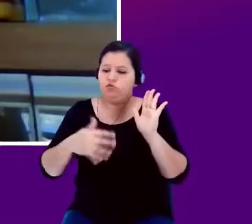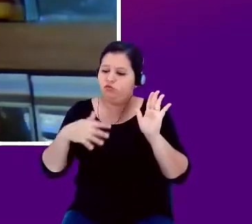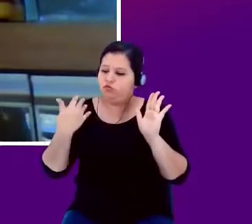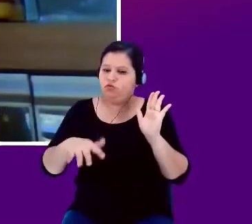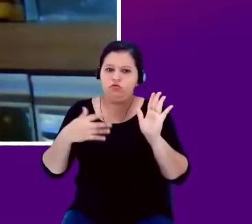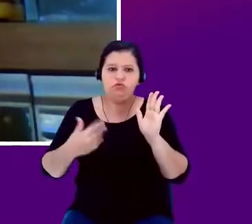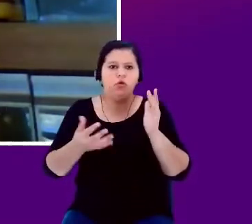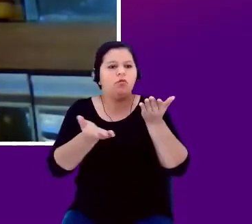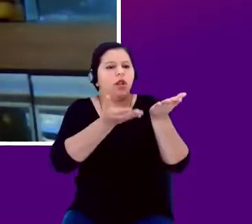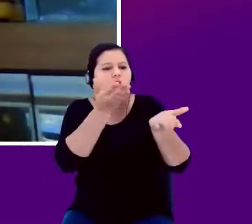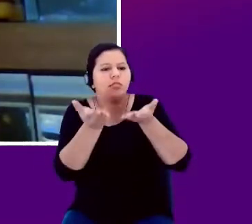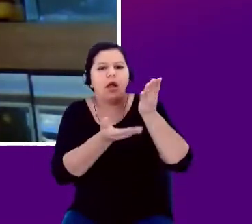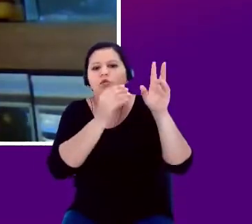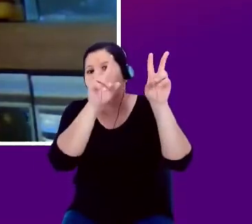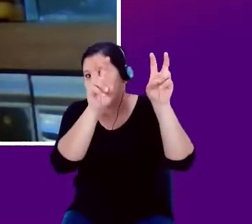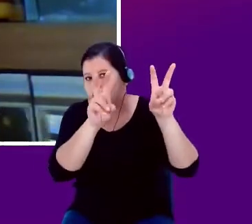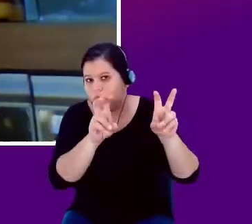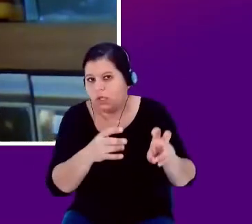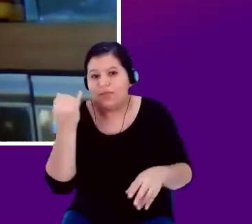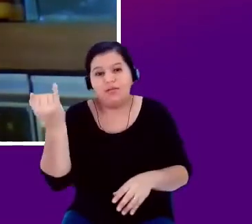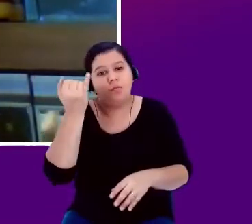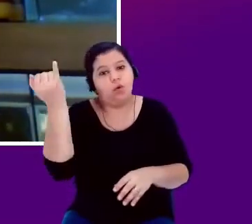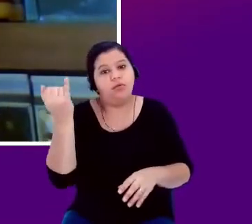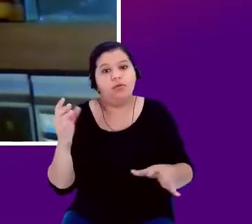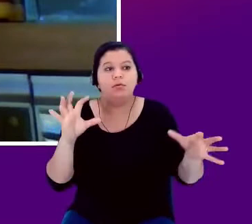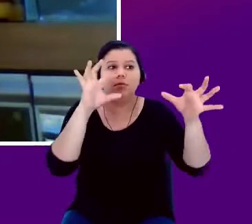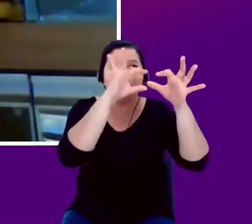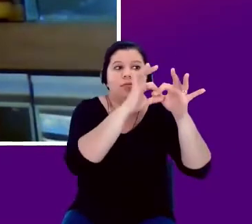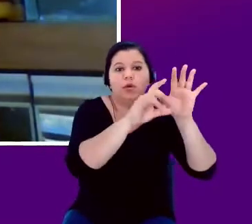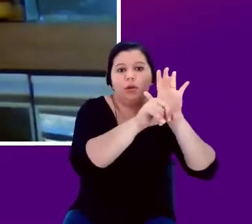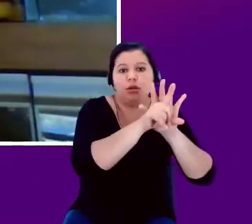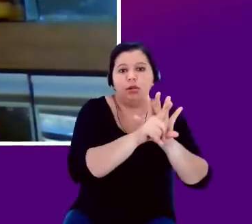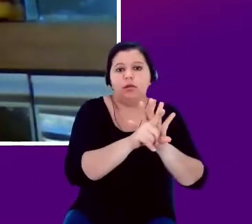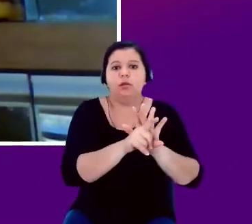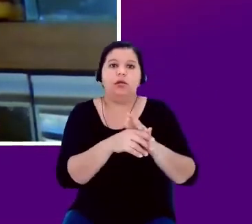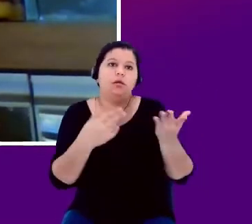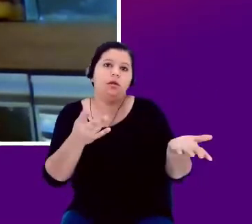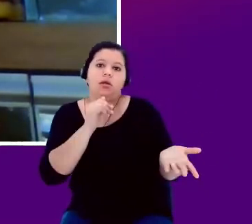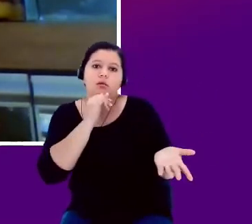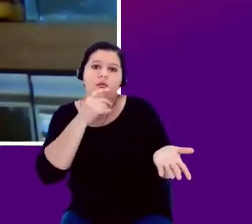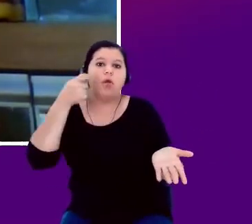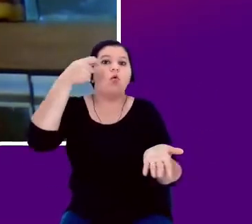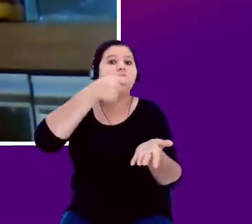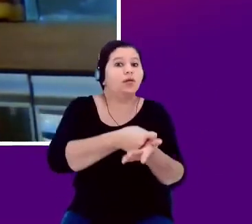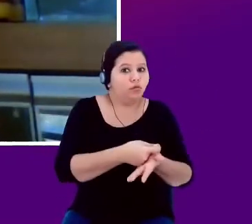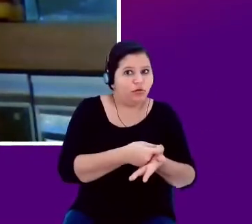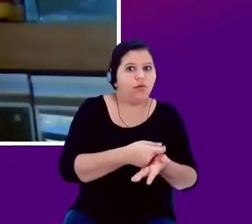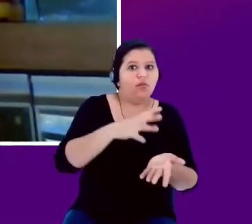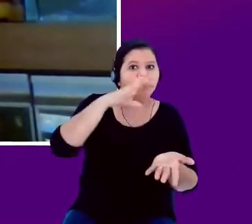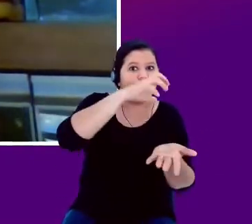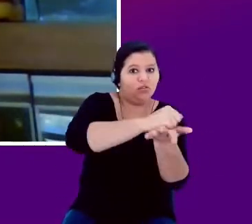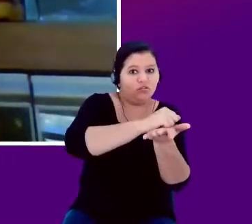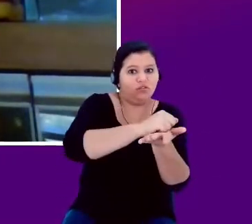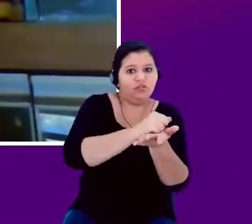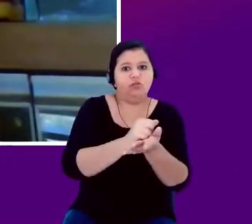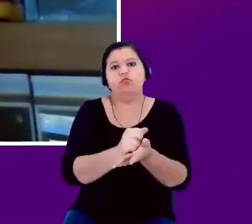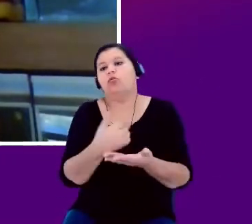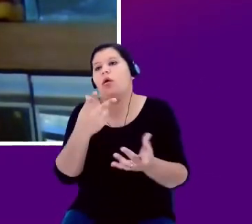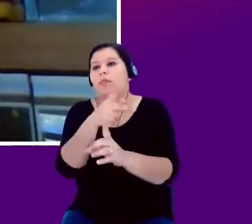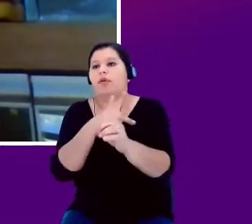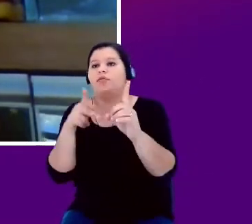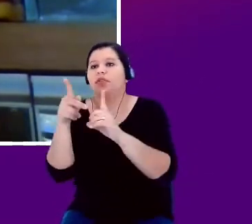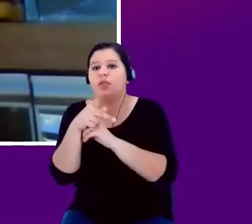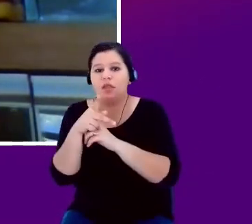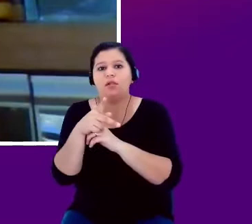são muito sensíveis à LGPD. Eu gostaria de citar a obrigatoriedade do registro de operações de seguro, previdência e capitalização,